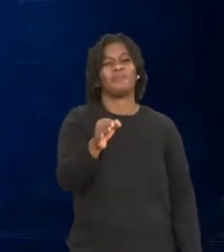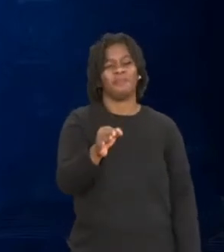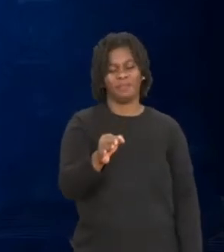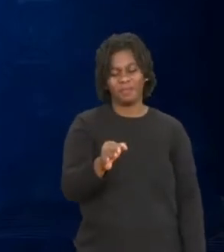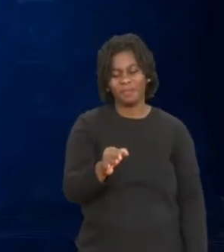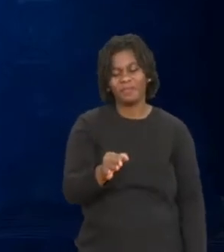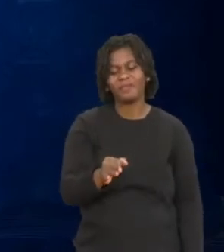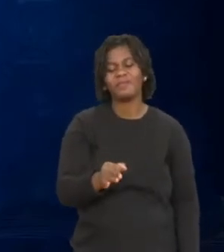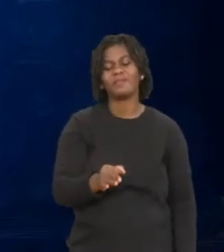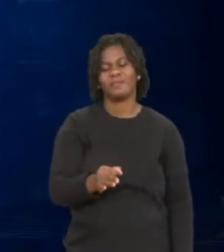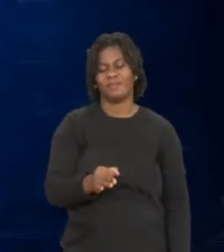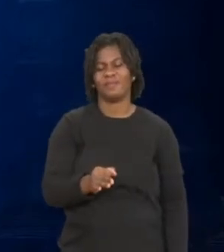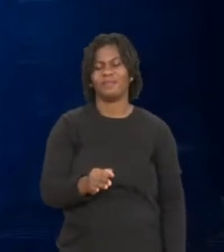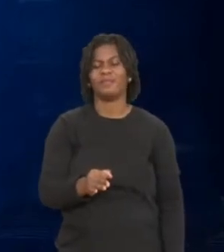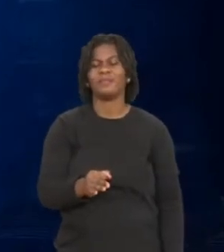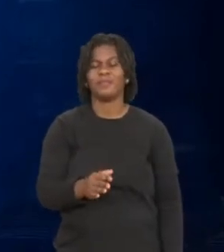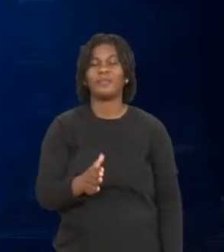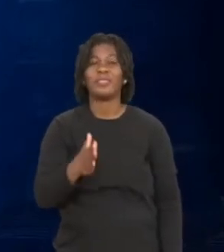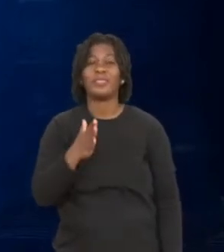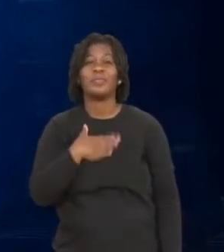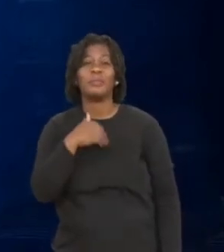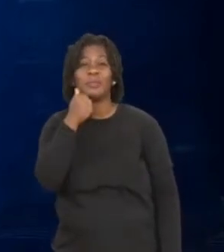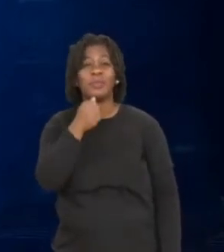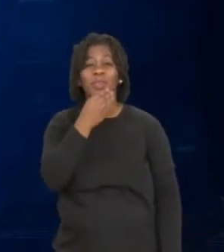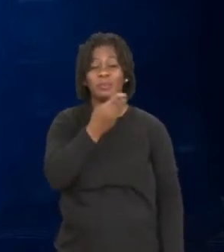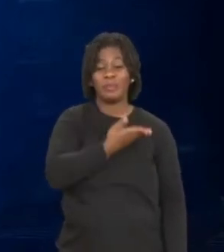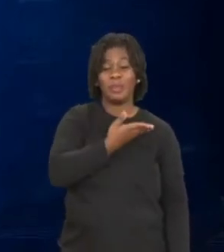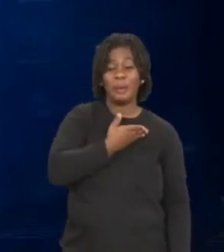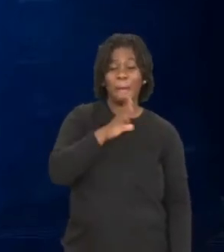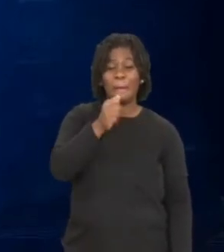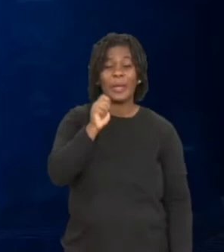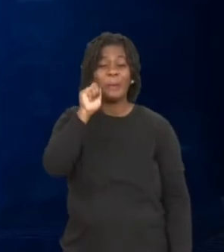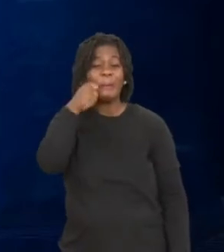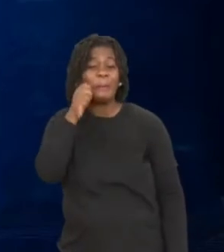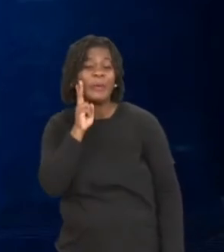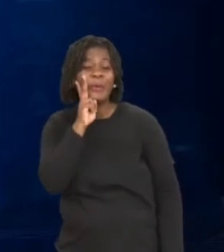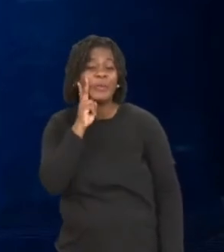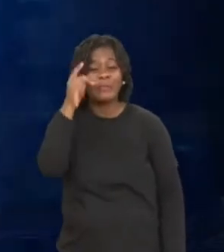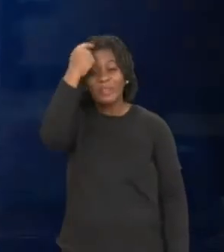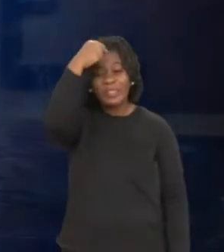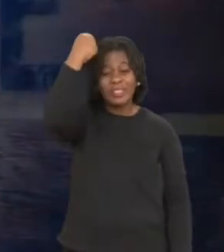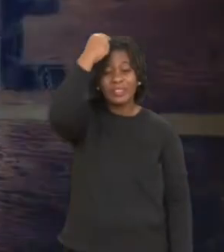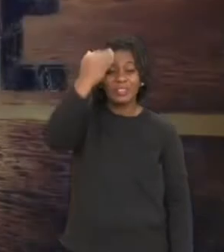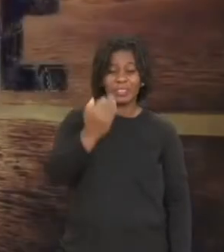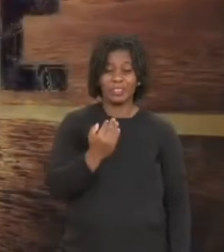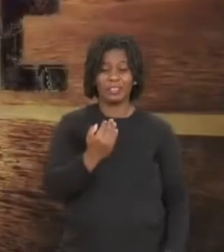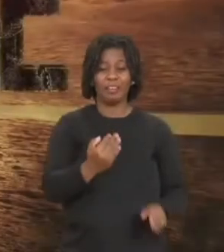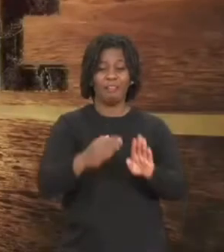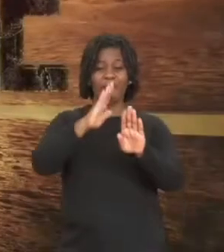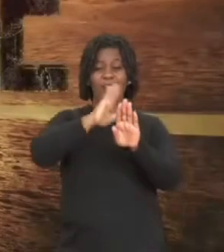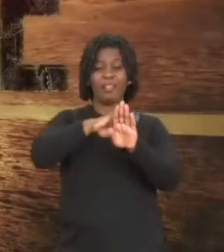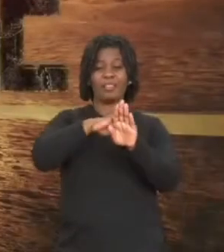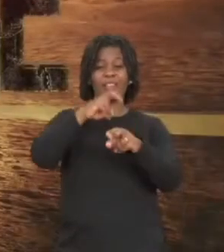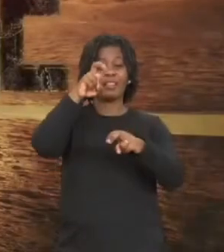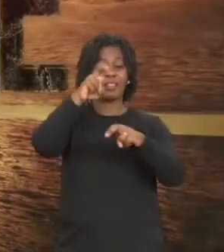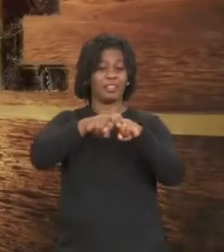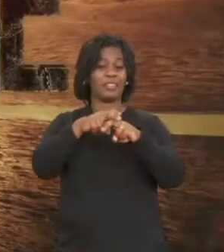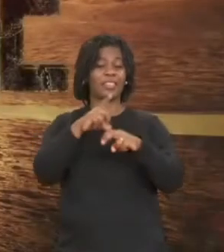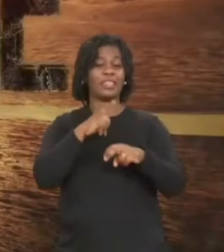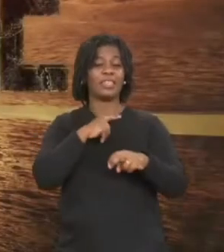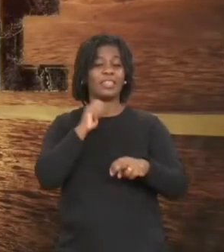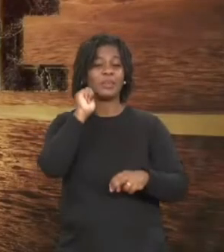decisão. Ah, meu amigo, minha amiga, pegue a sua ceia. Na frente da tua cadeira tem a